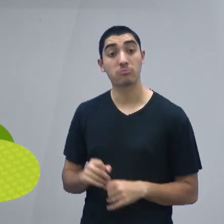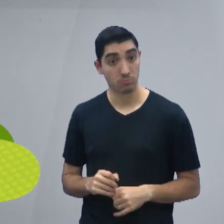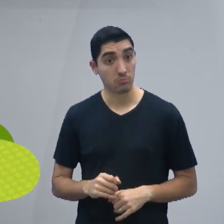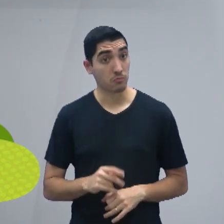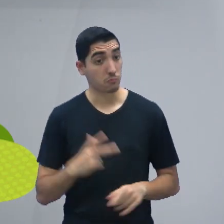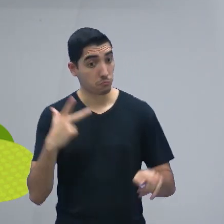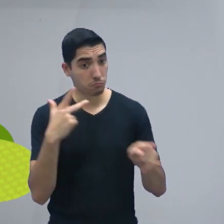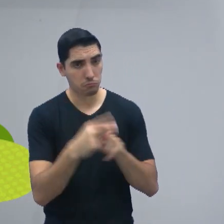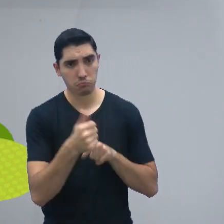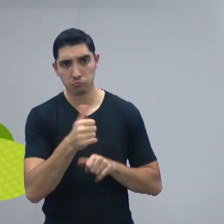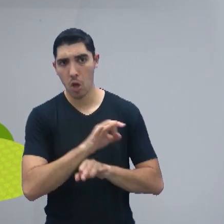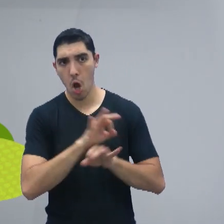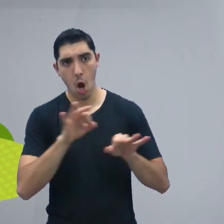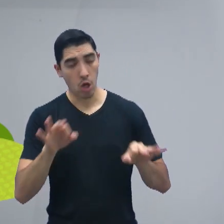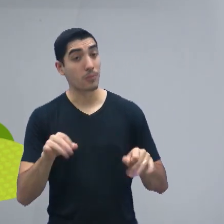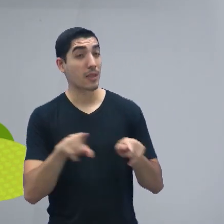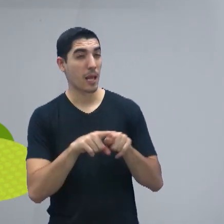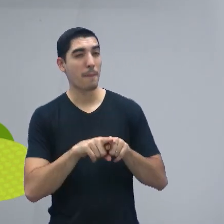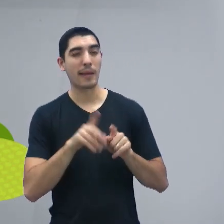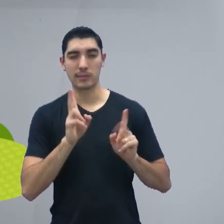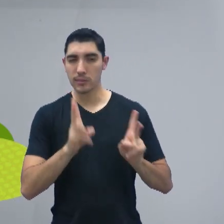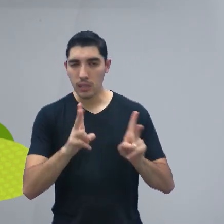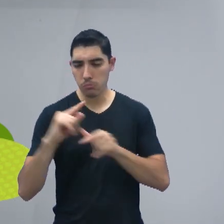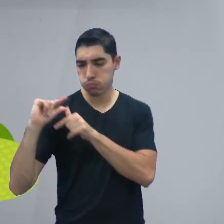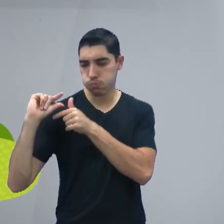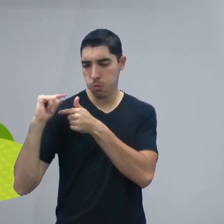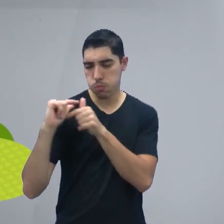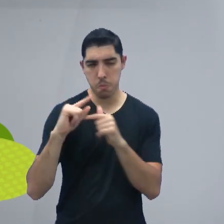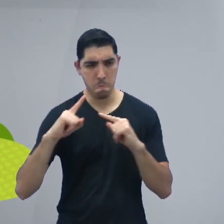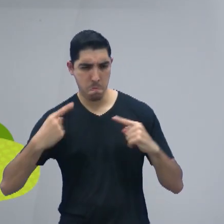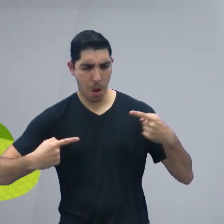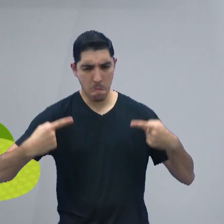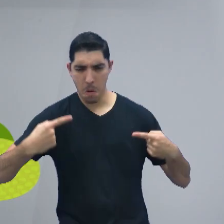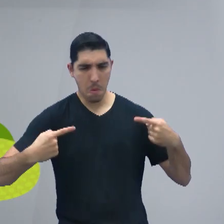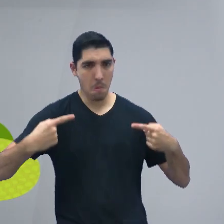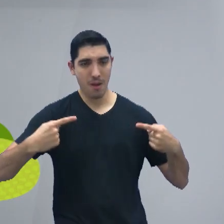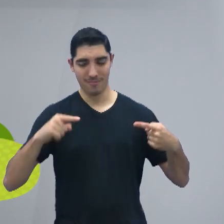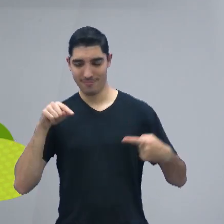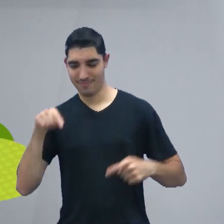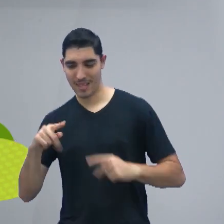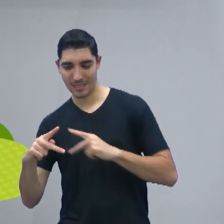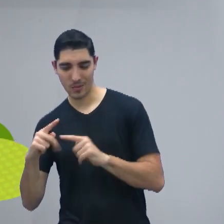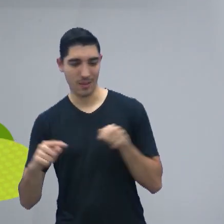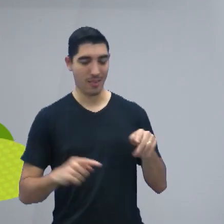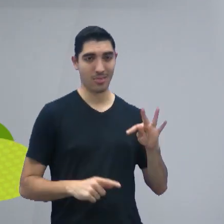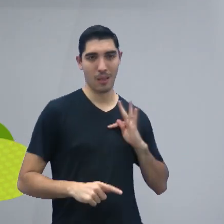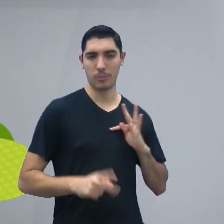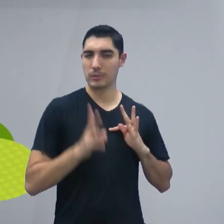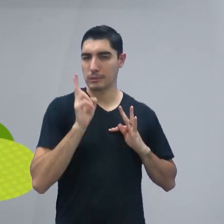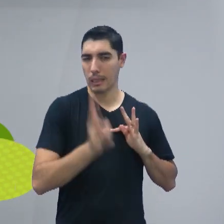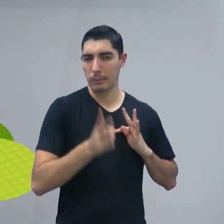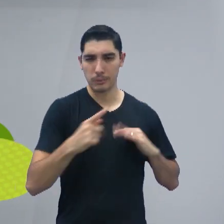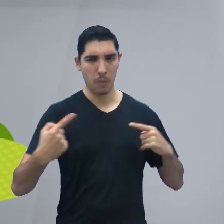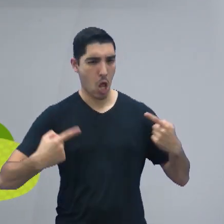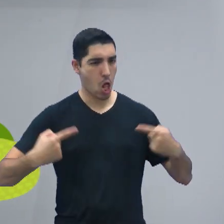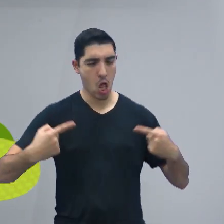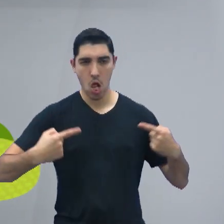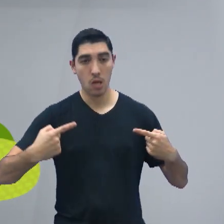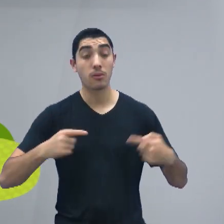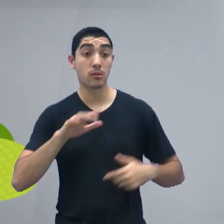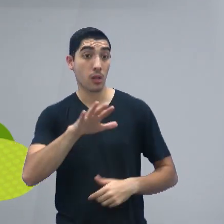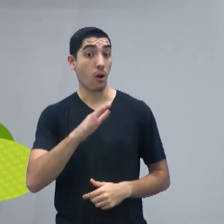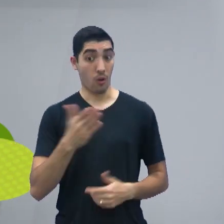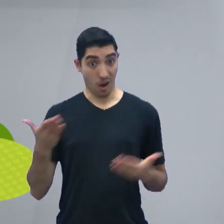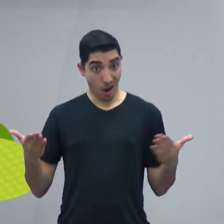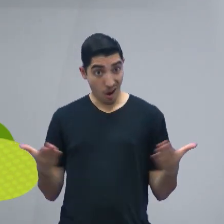porque existe uma rivalidade muito forte entre essas duas equipes. Então, importante o time joseense